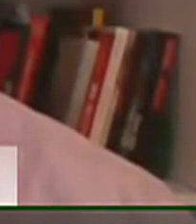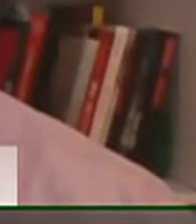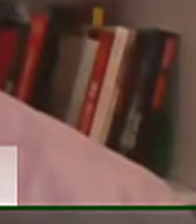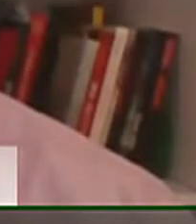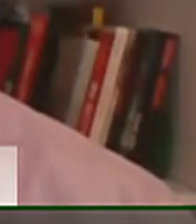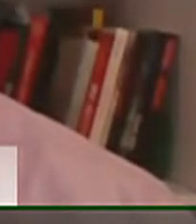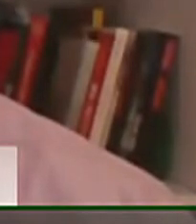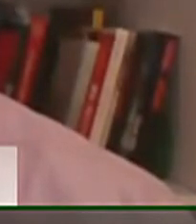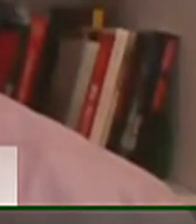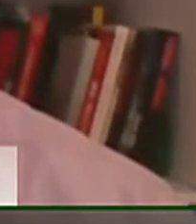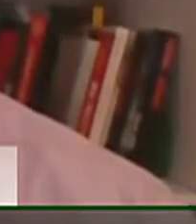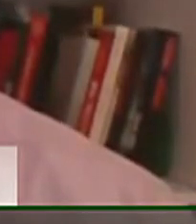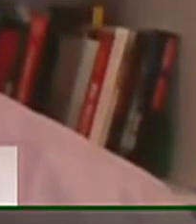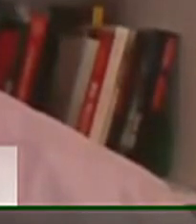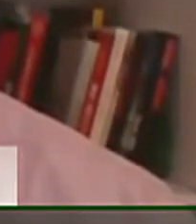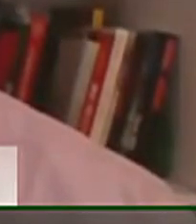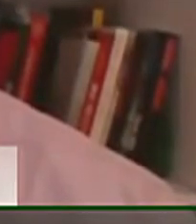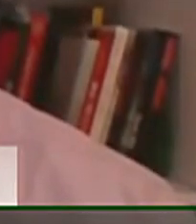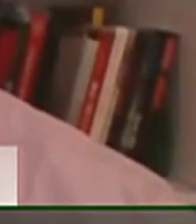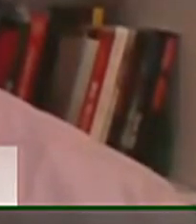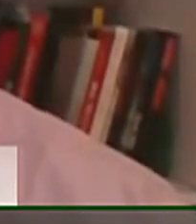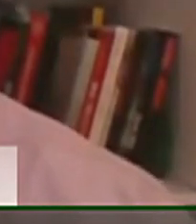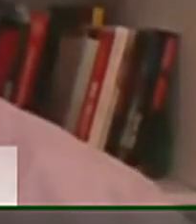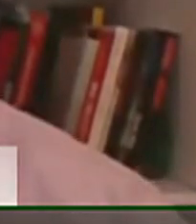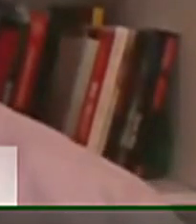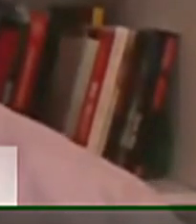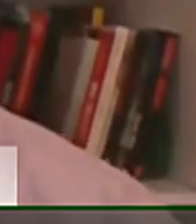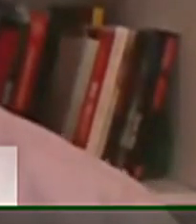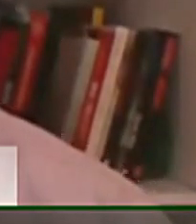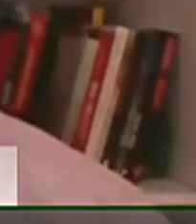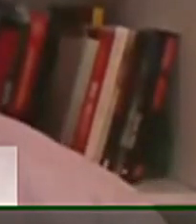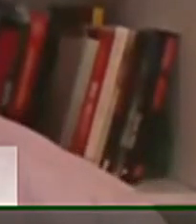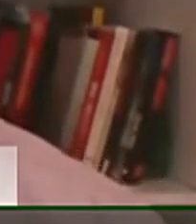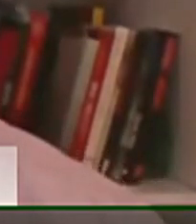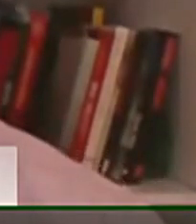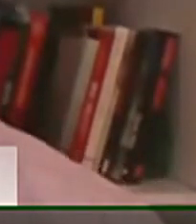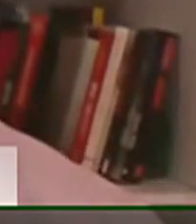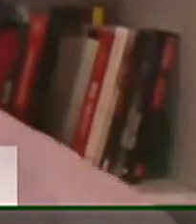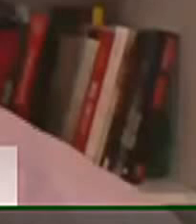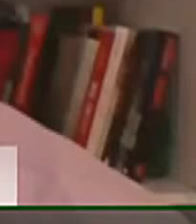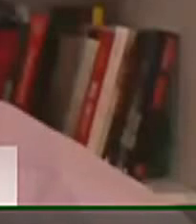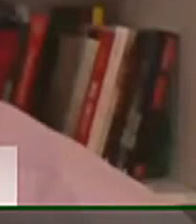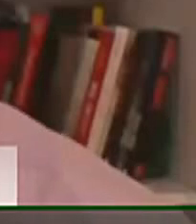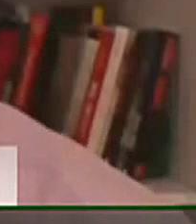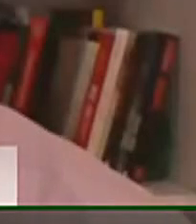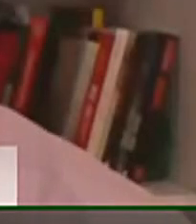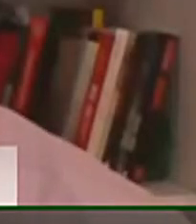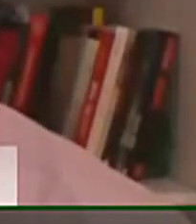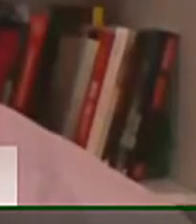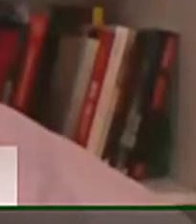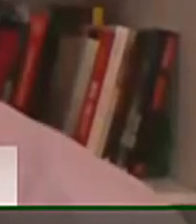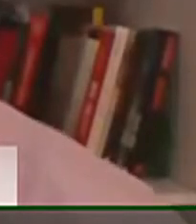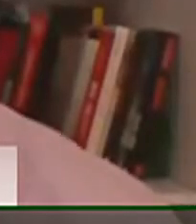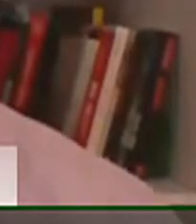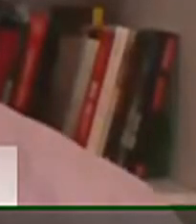uma das empresas do mundo com certificação de chip de passaporte, né? Por exemplo.